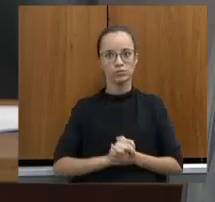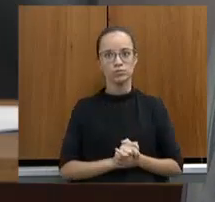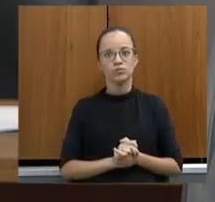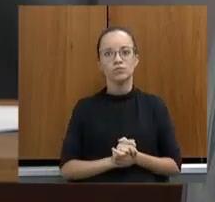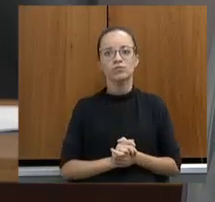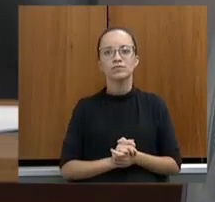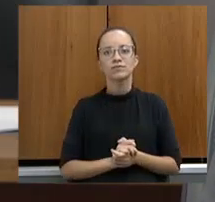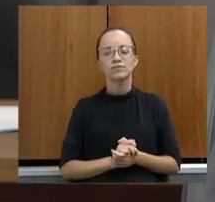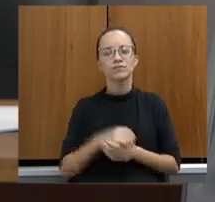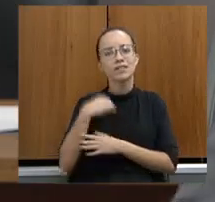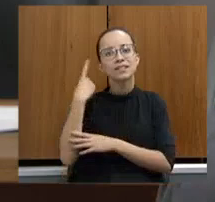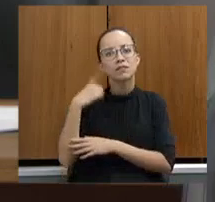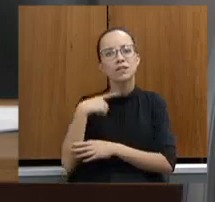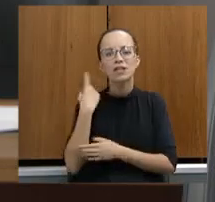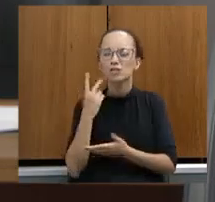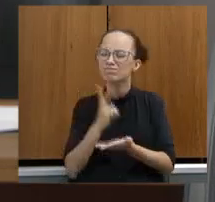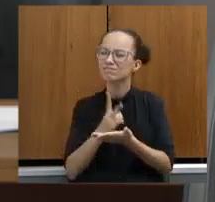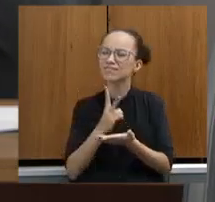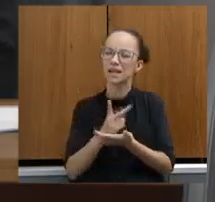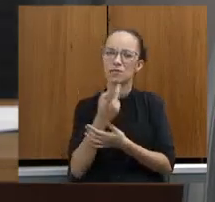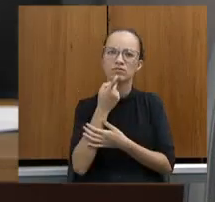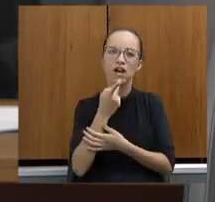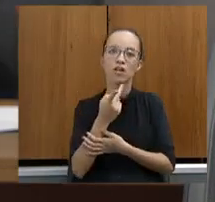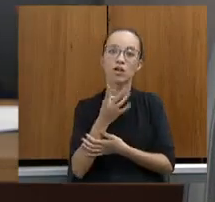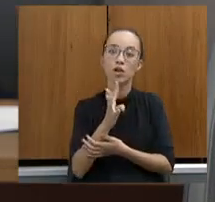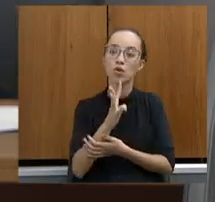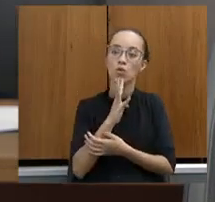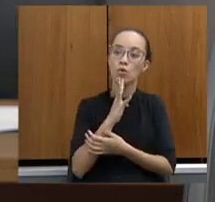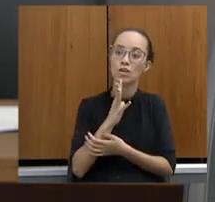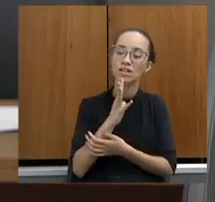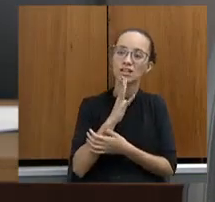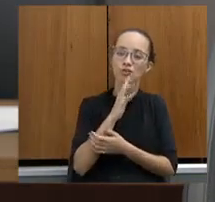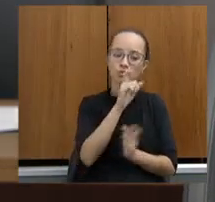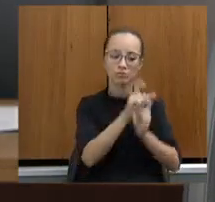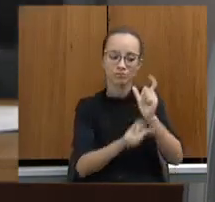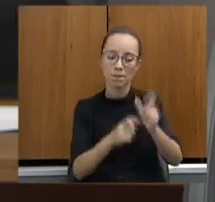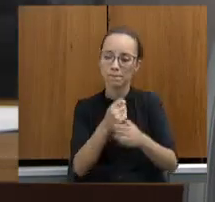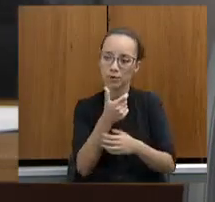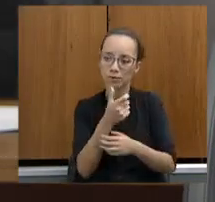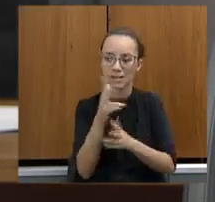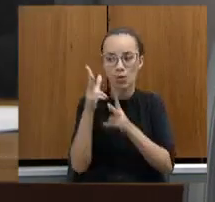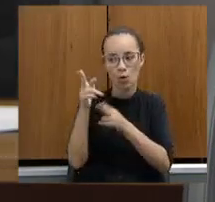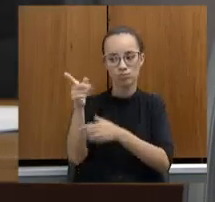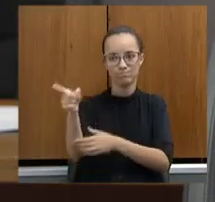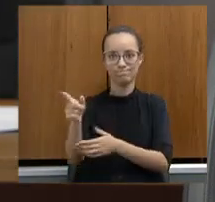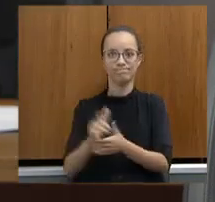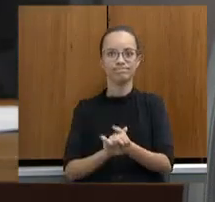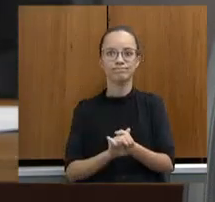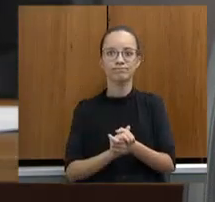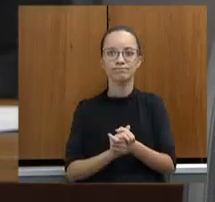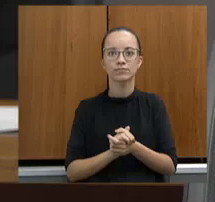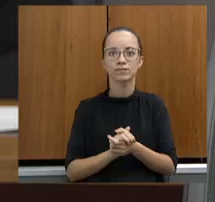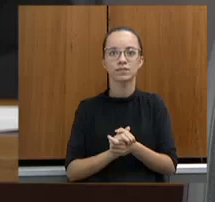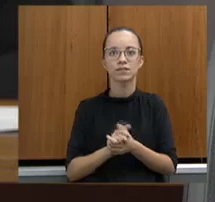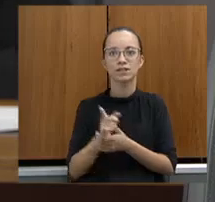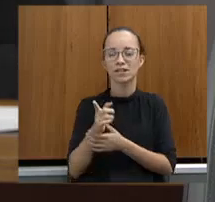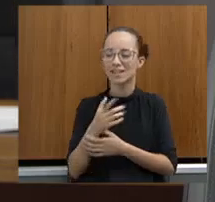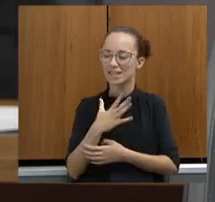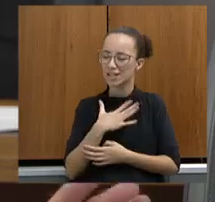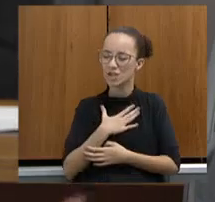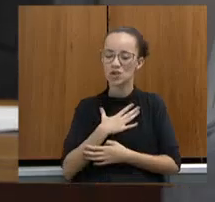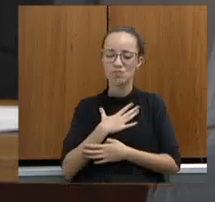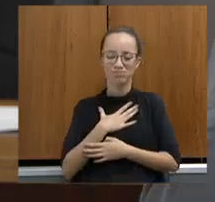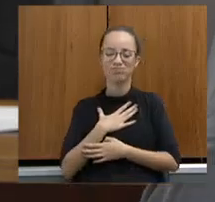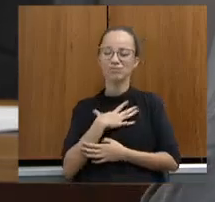sabe Deputado eu sempre falo que Conheço poucas pessoas com seu coração então saiba que você tem aqui a filha amiga